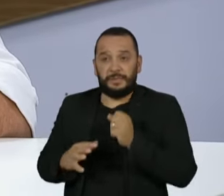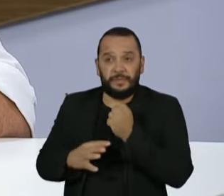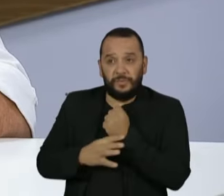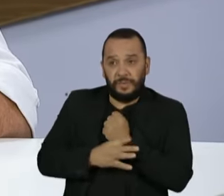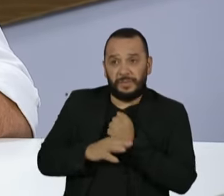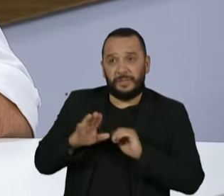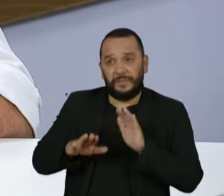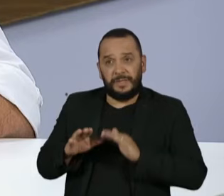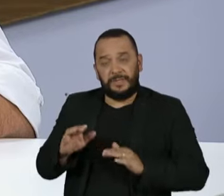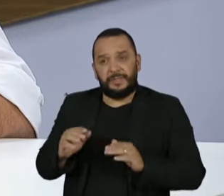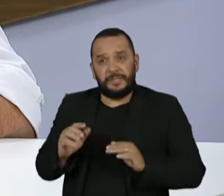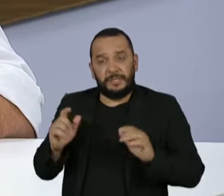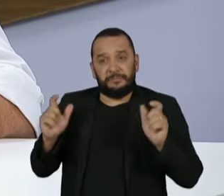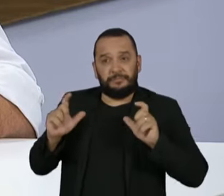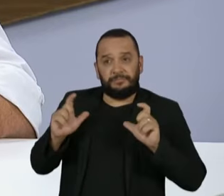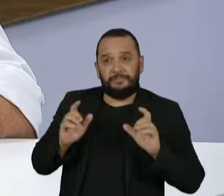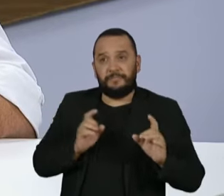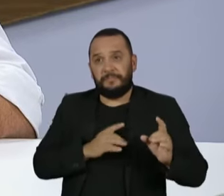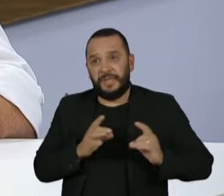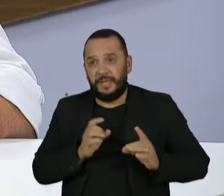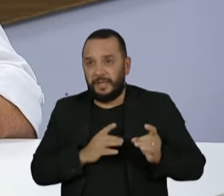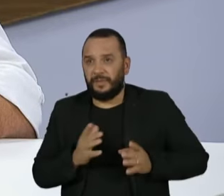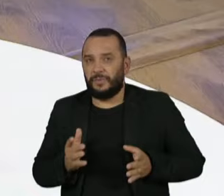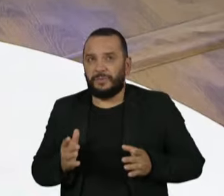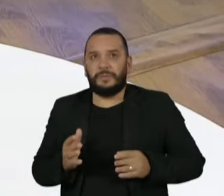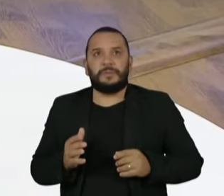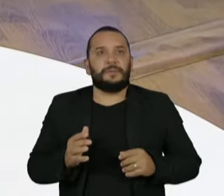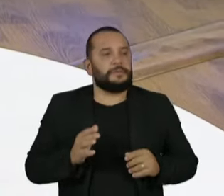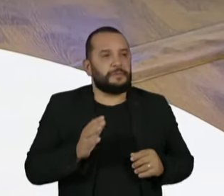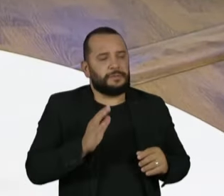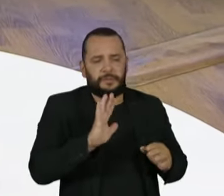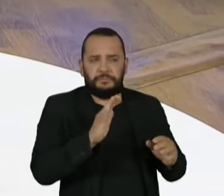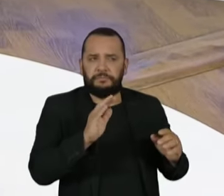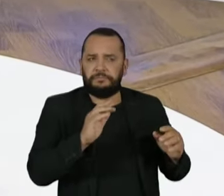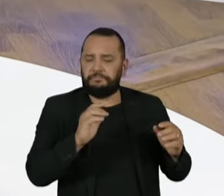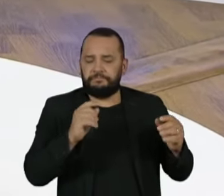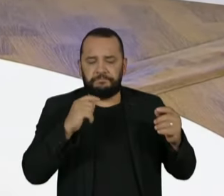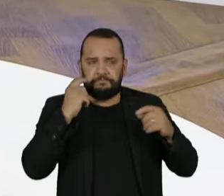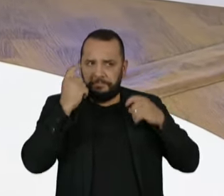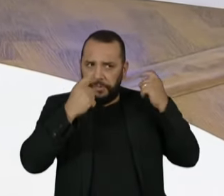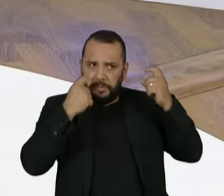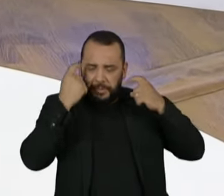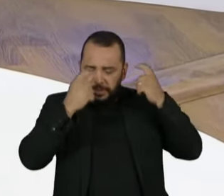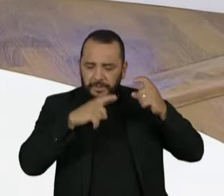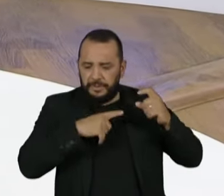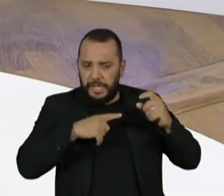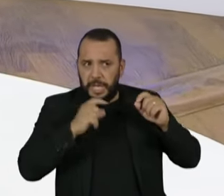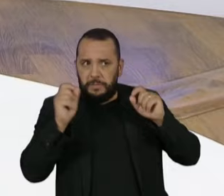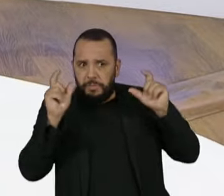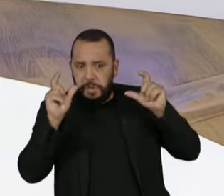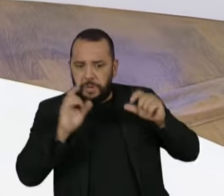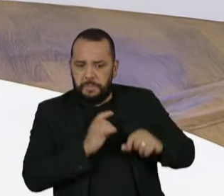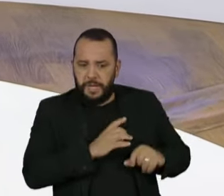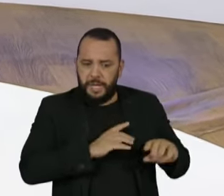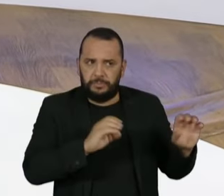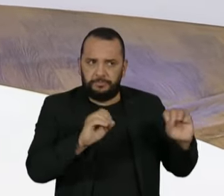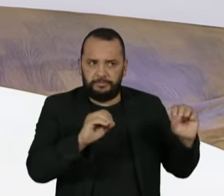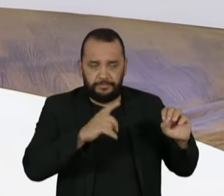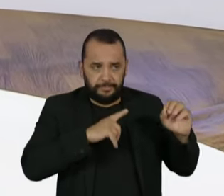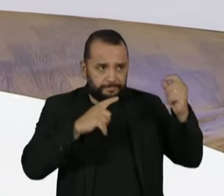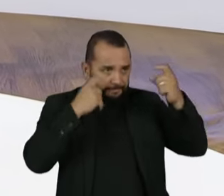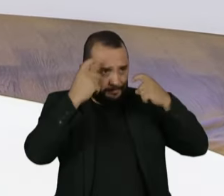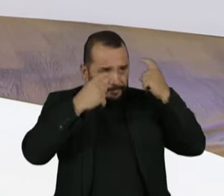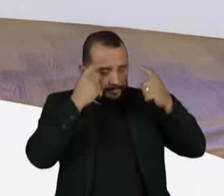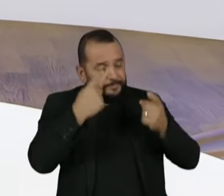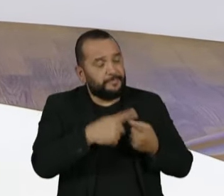medo da preocupação nem Pânico Nem medo mas dá preocupação porque por trás existem sistemas